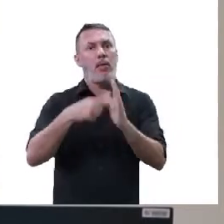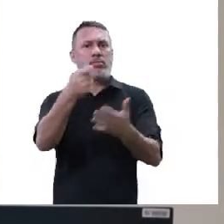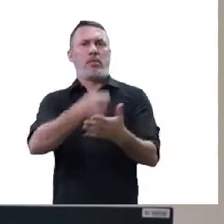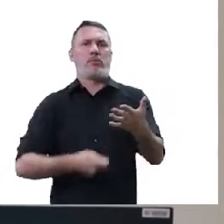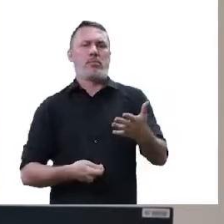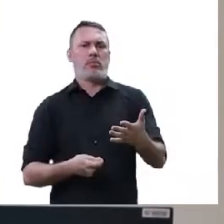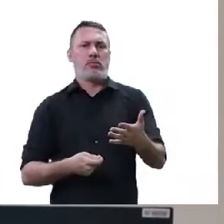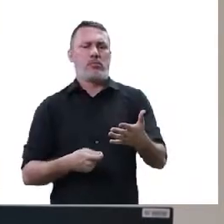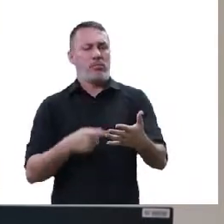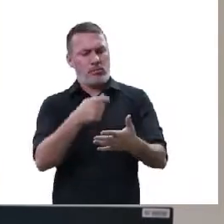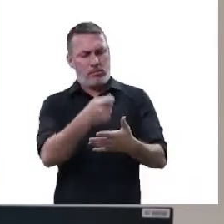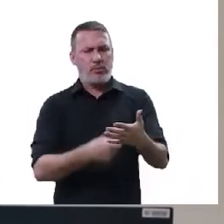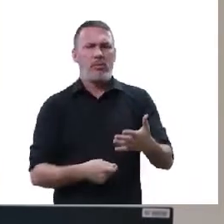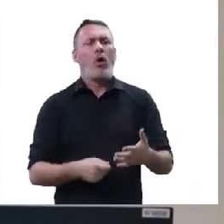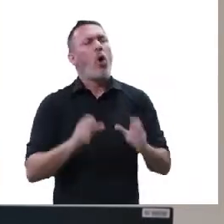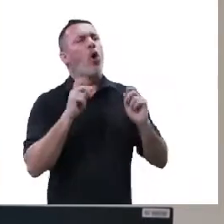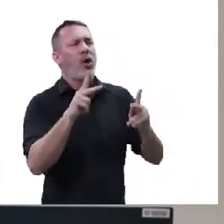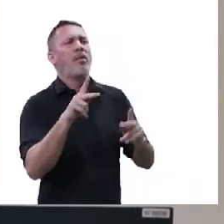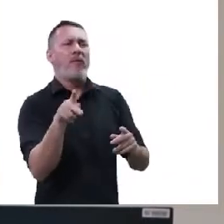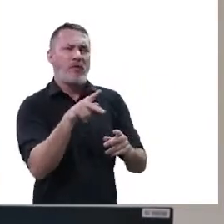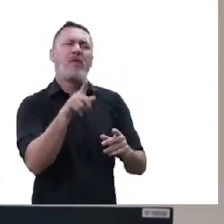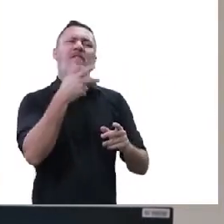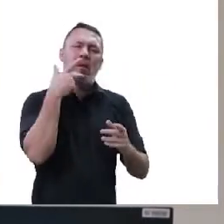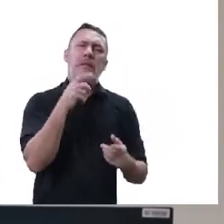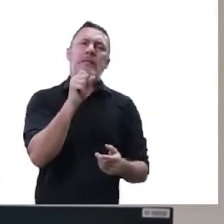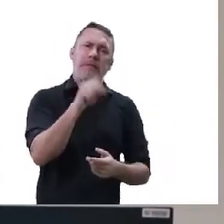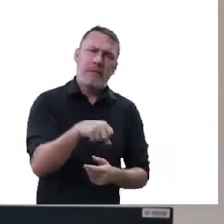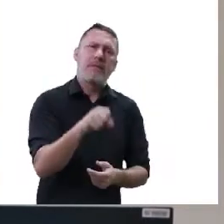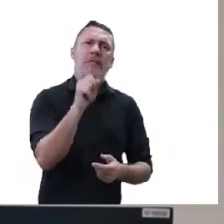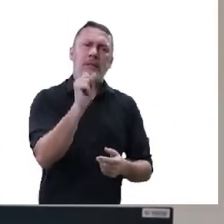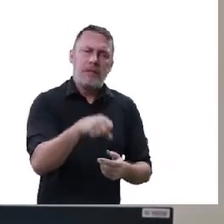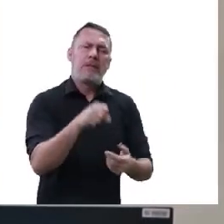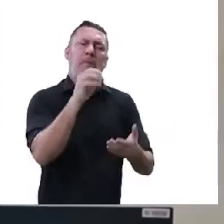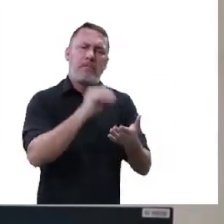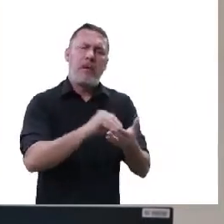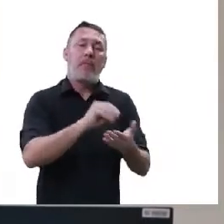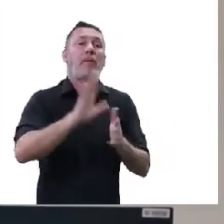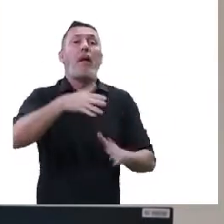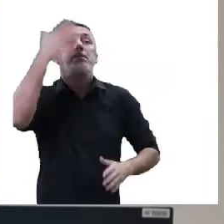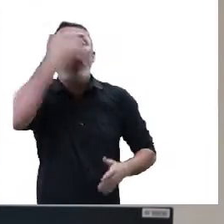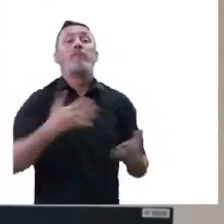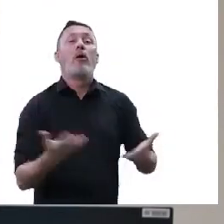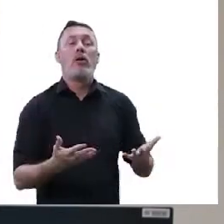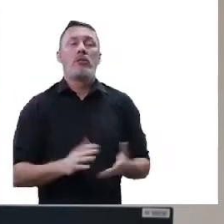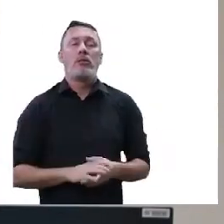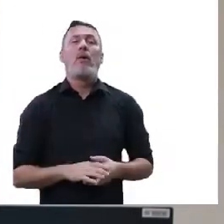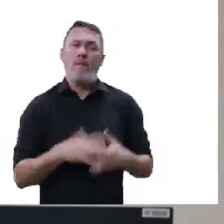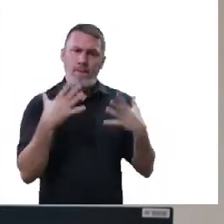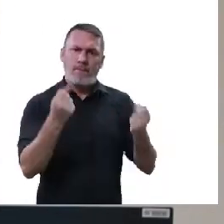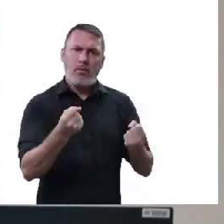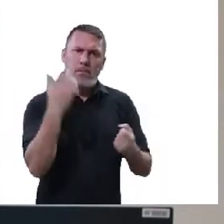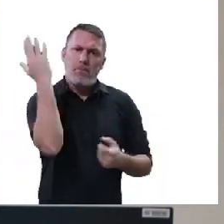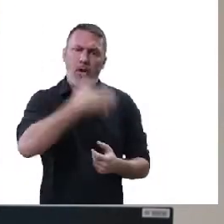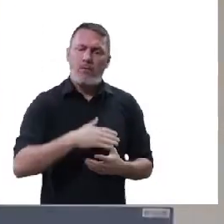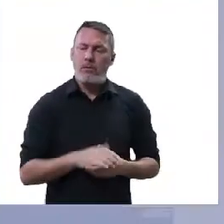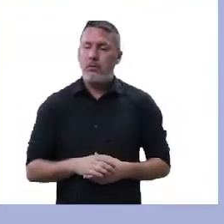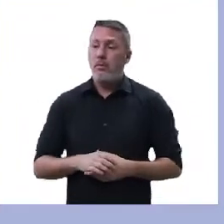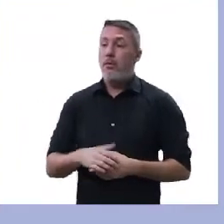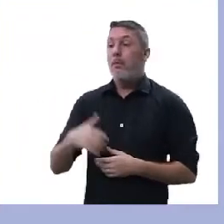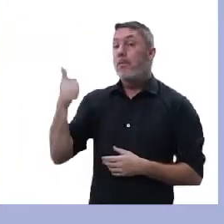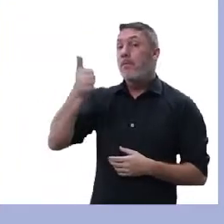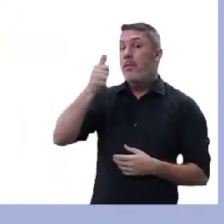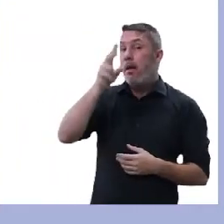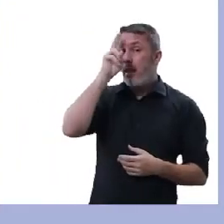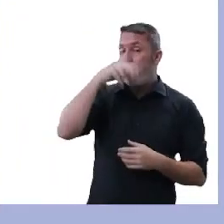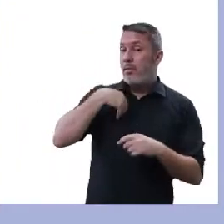no seu texto. Tá, professor, você afirmou, afirmou e afirmou. Então, comprova agora. Vamos provar.